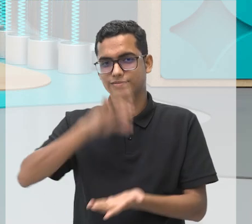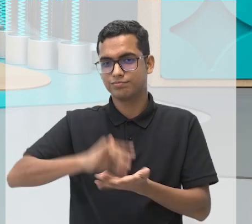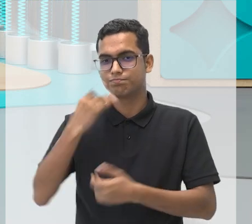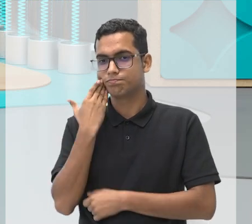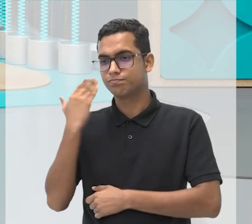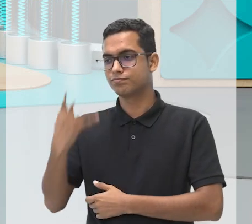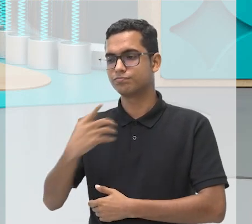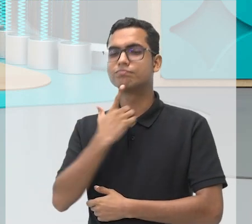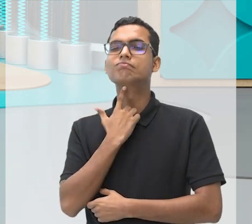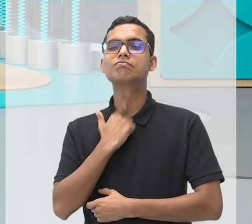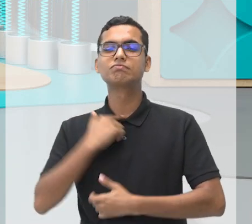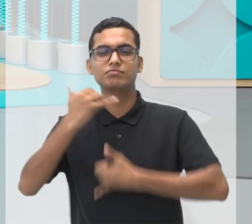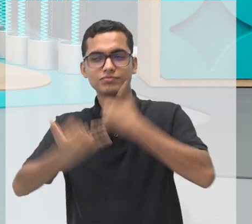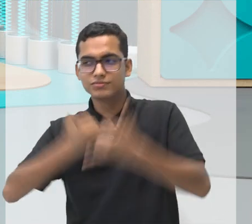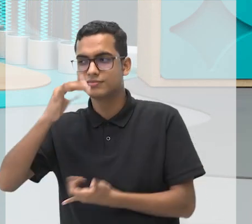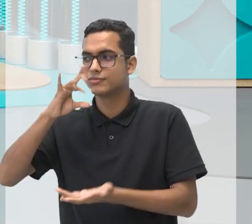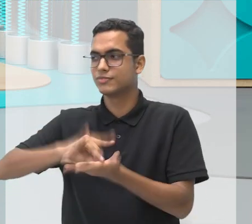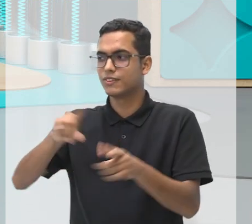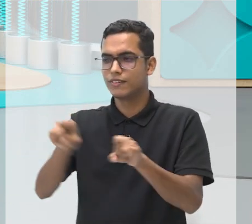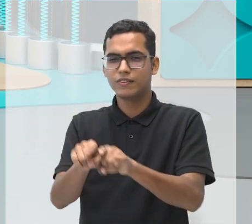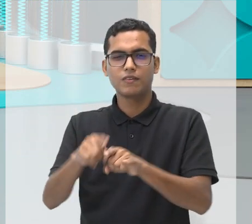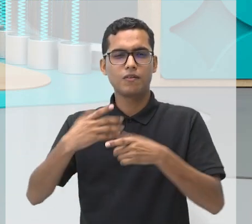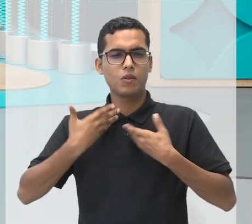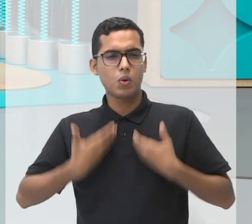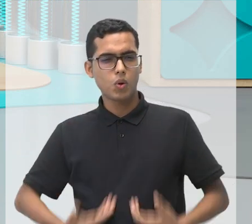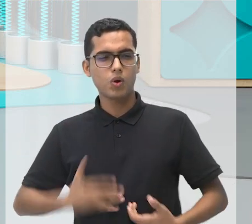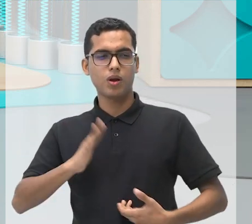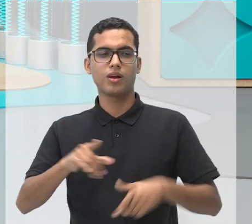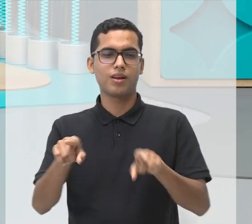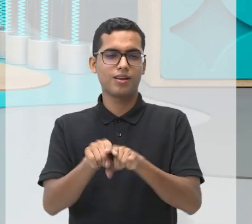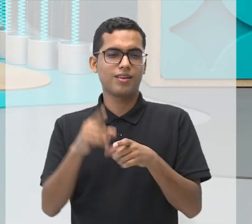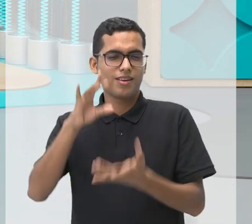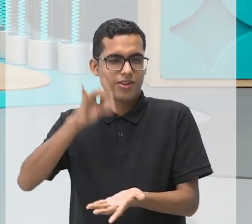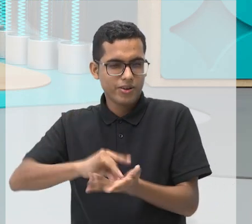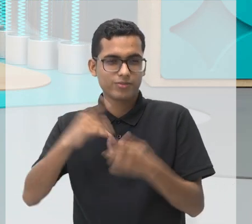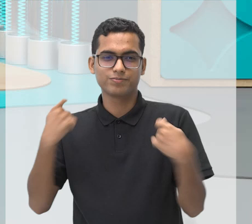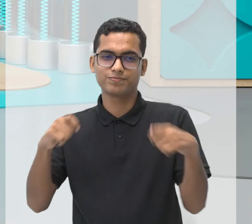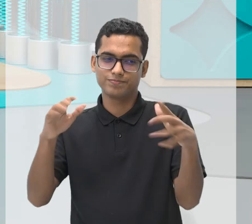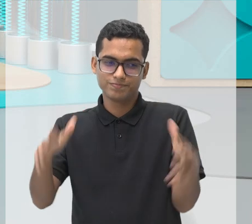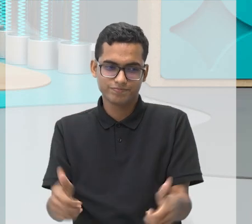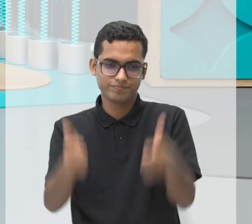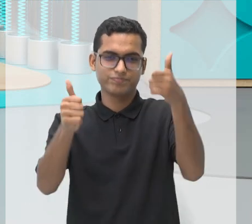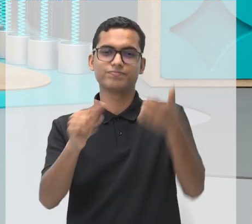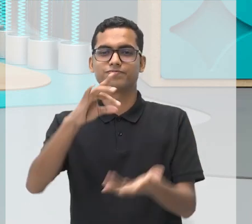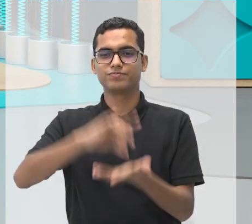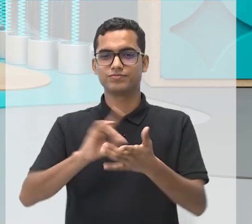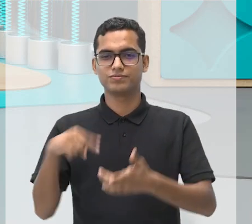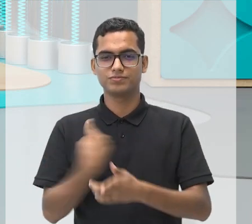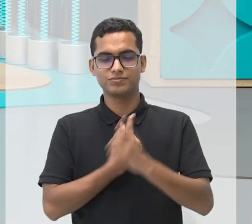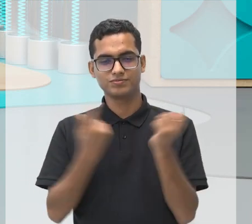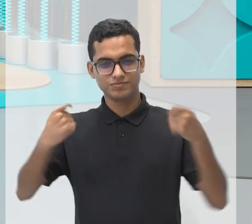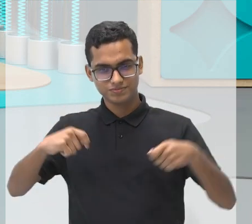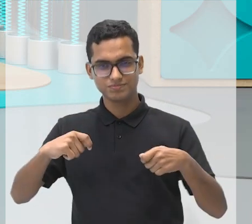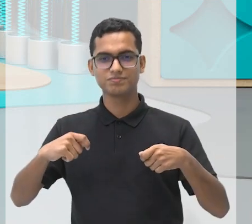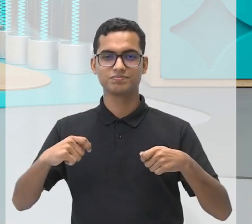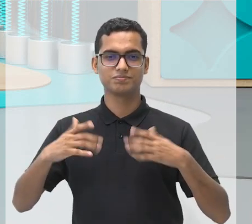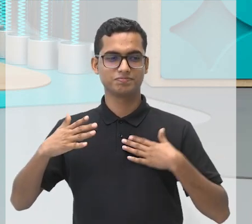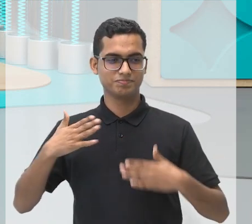ele já está cansado, já está com o corpo cansado, é um indicativo de que nós precisamos melhorar as nossas capacidades